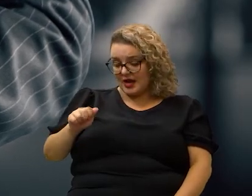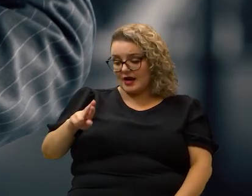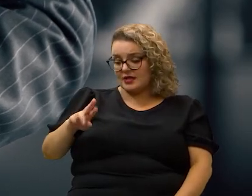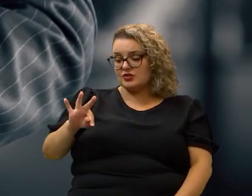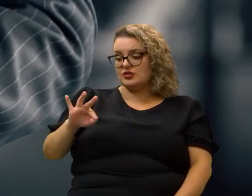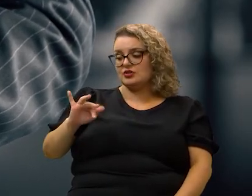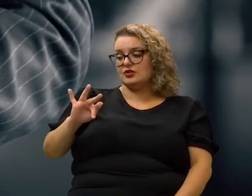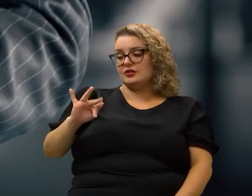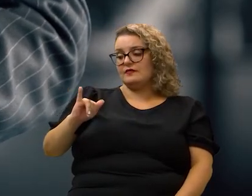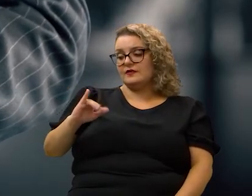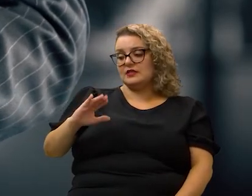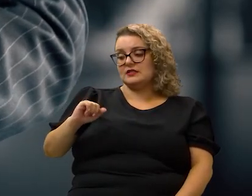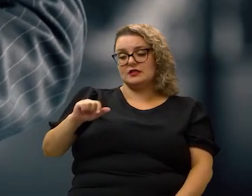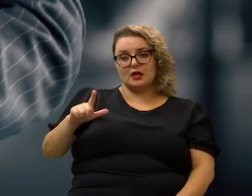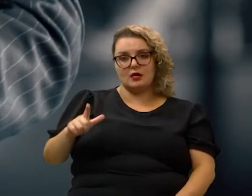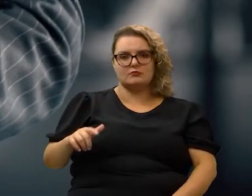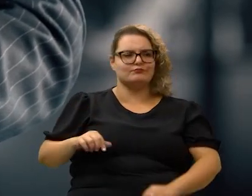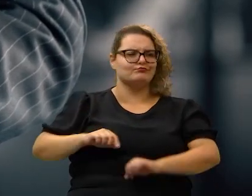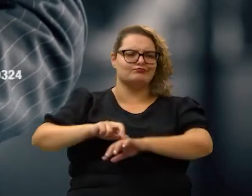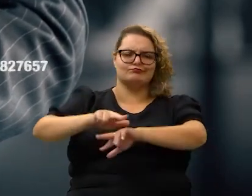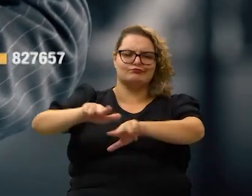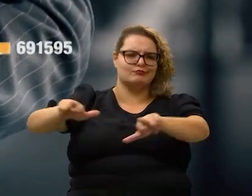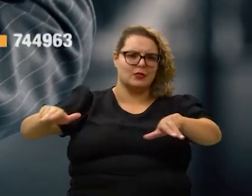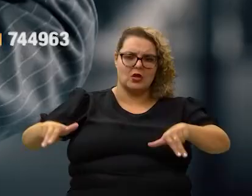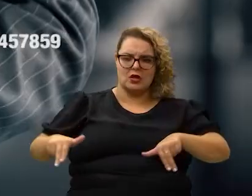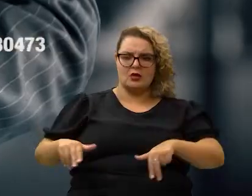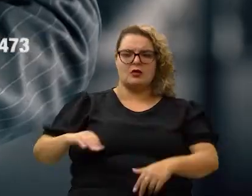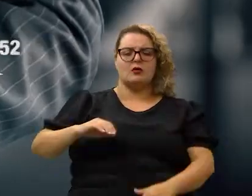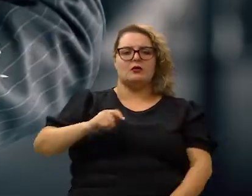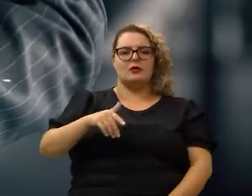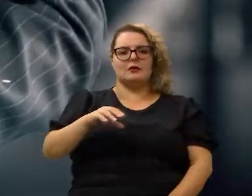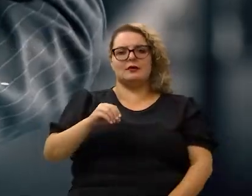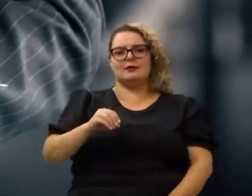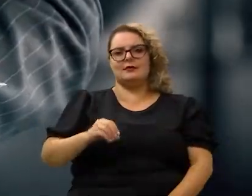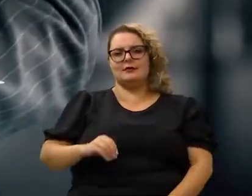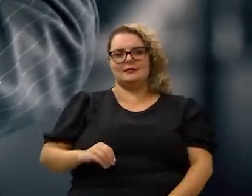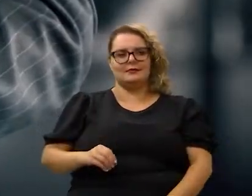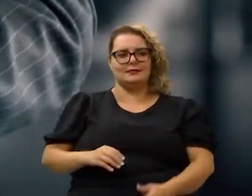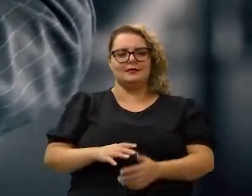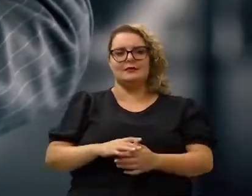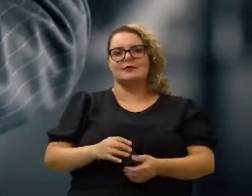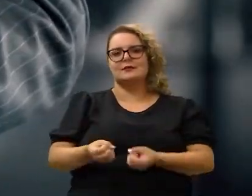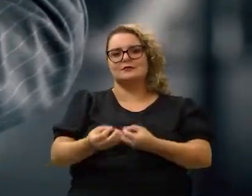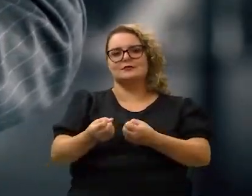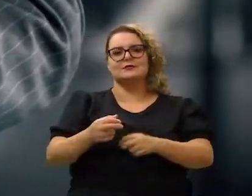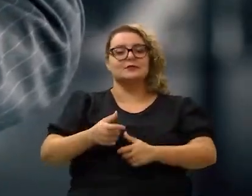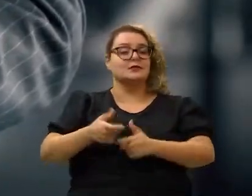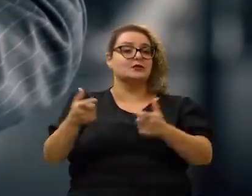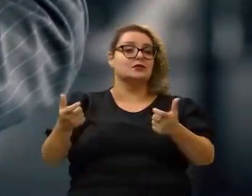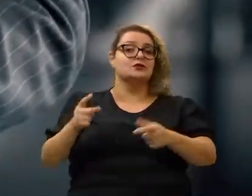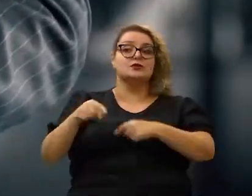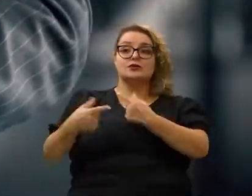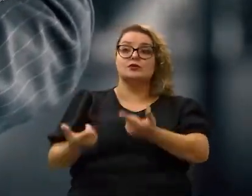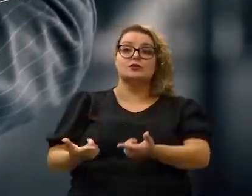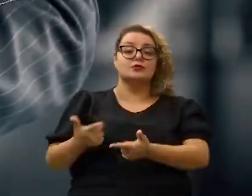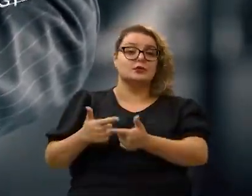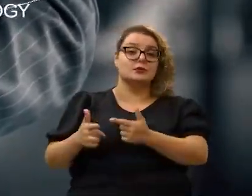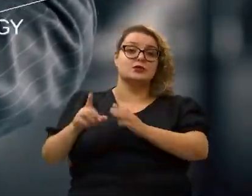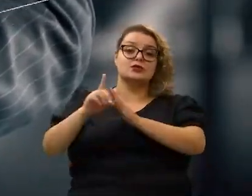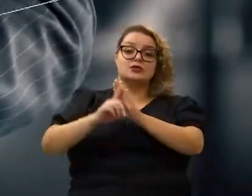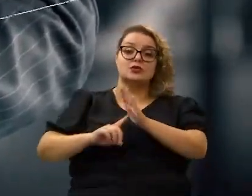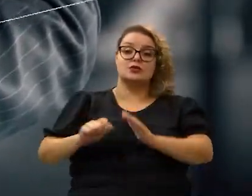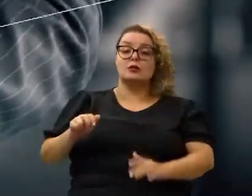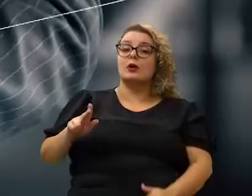grande. Muito grande. São bancos de dados gigantescos. E aí tem um outro problema que são os direitos